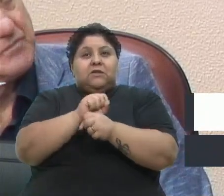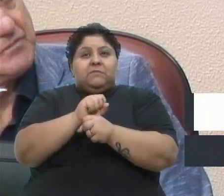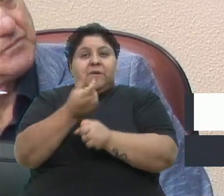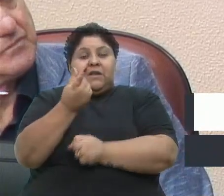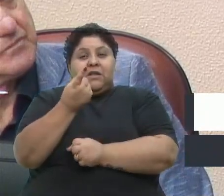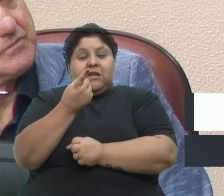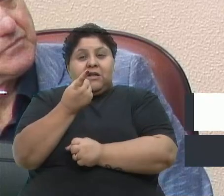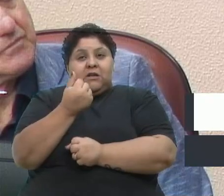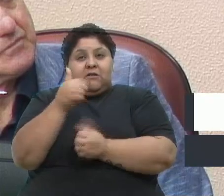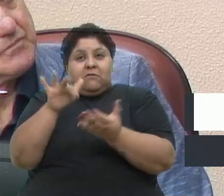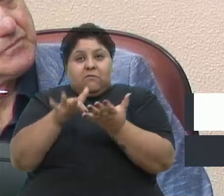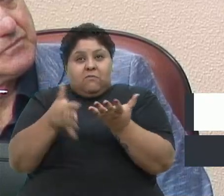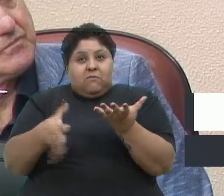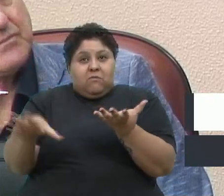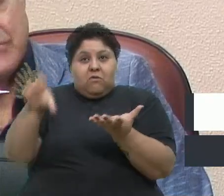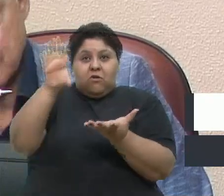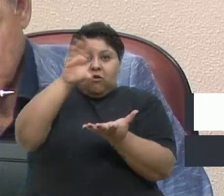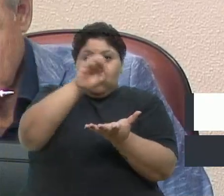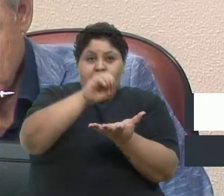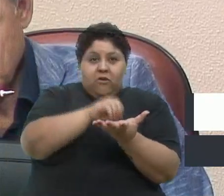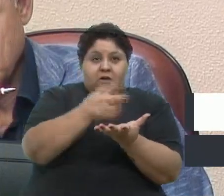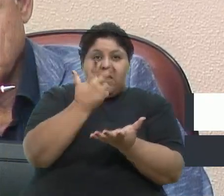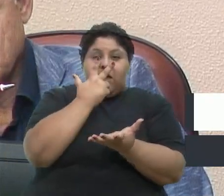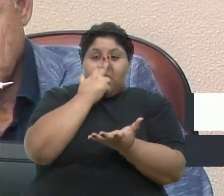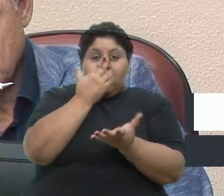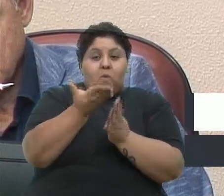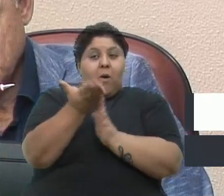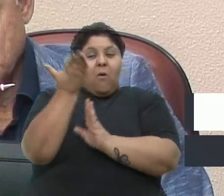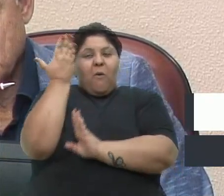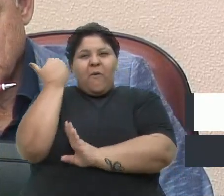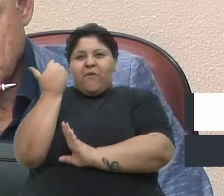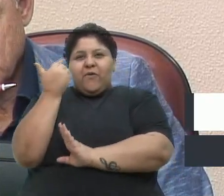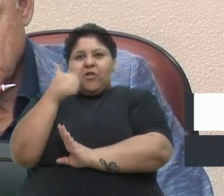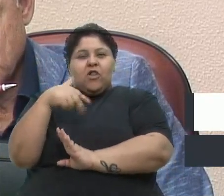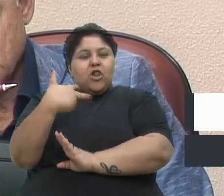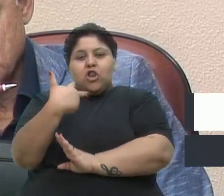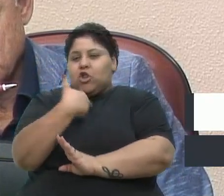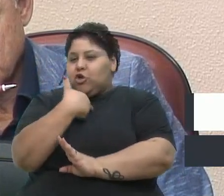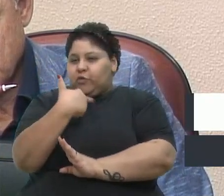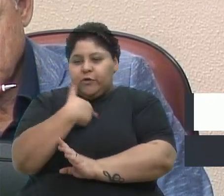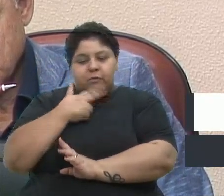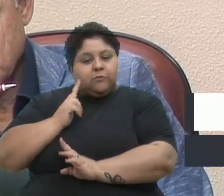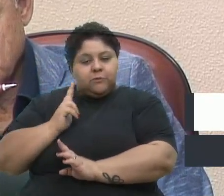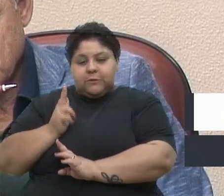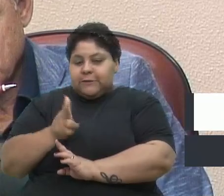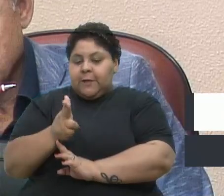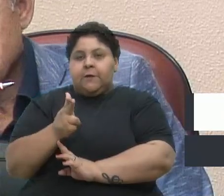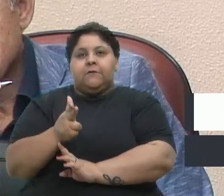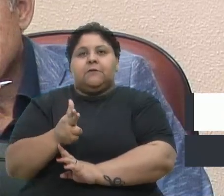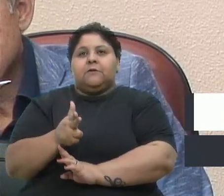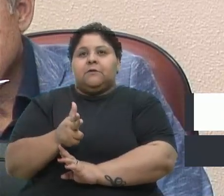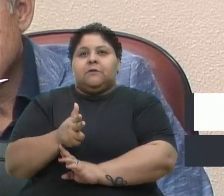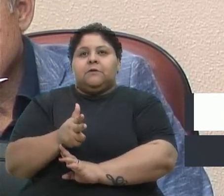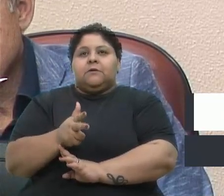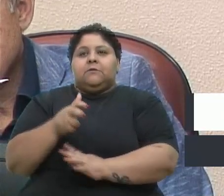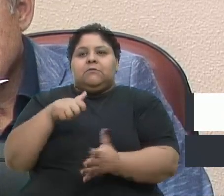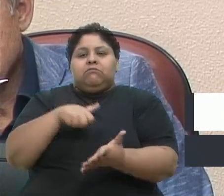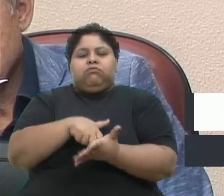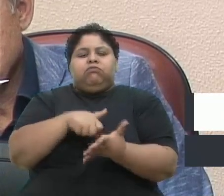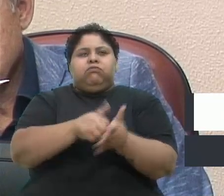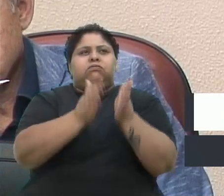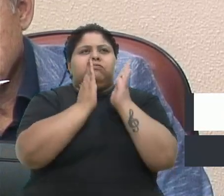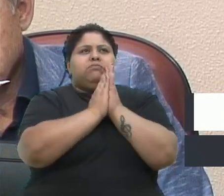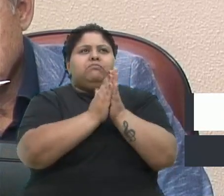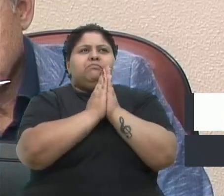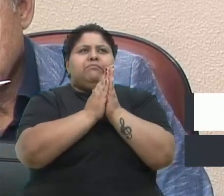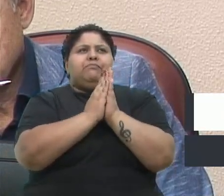a Codeca volte a ser a Codeca de antigamente. Nós não podemos aqui estar toda hora declarar voto, se ajoelhando para o... Como é que é o